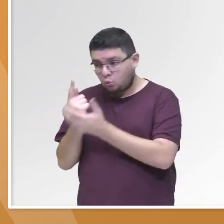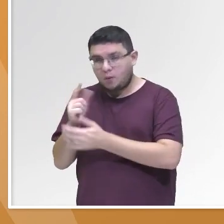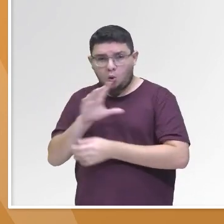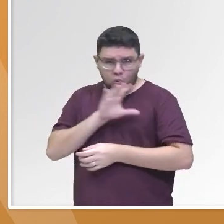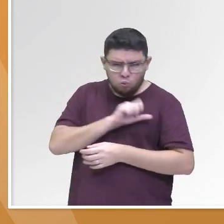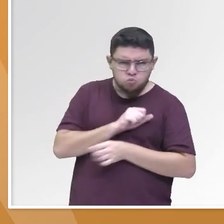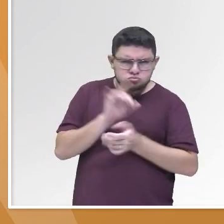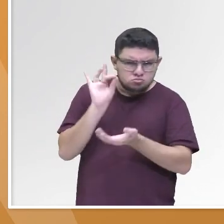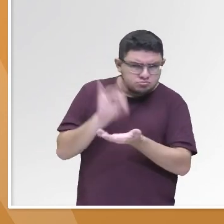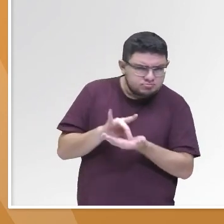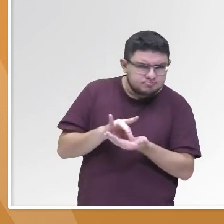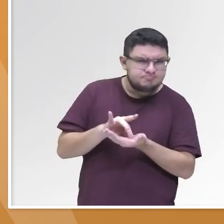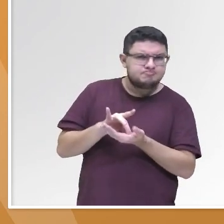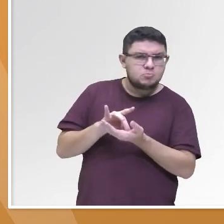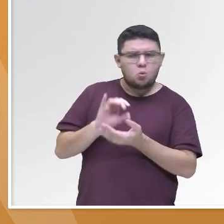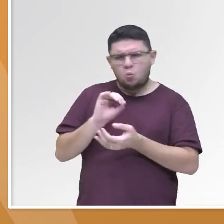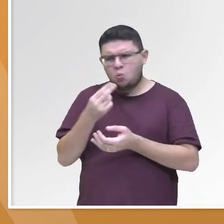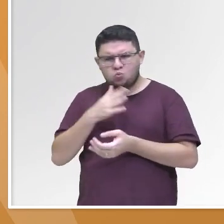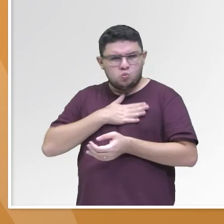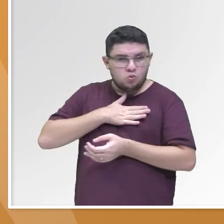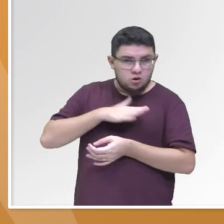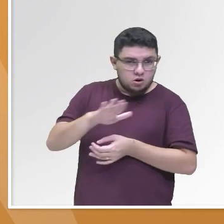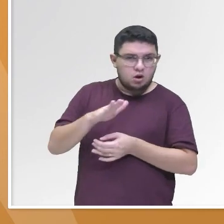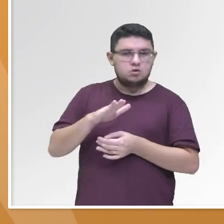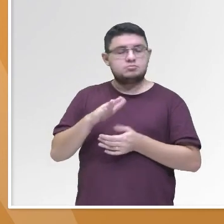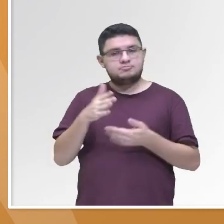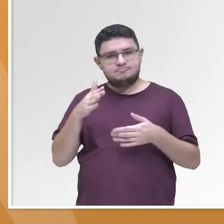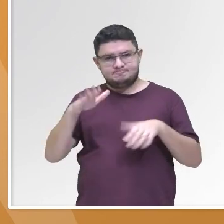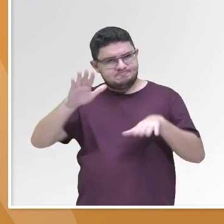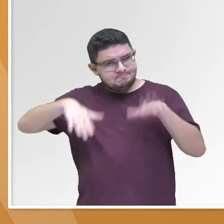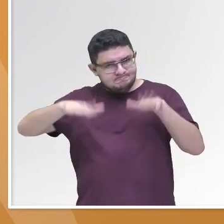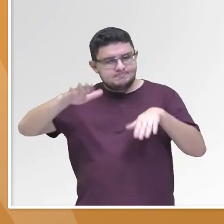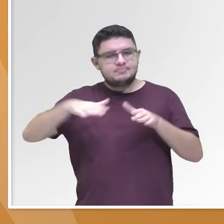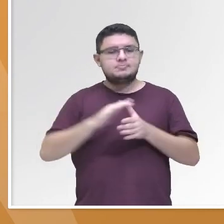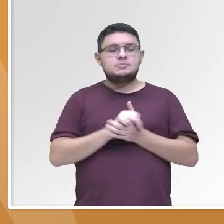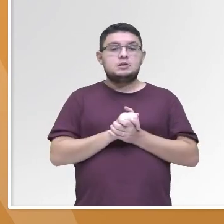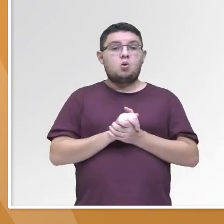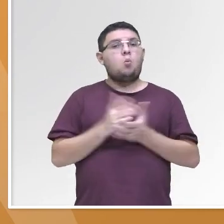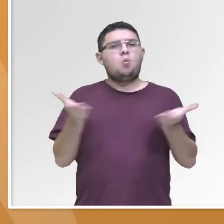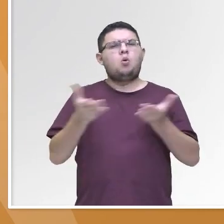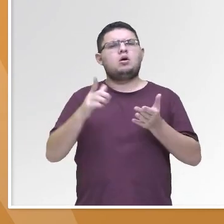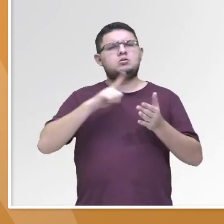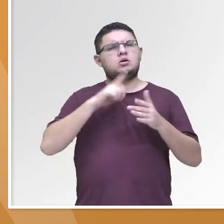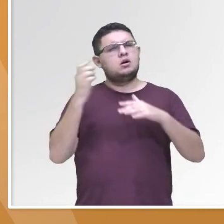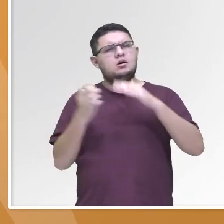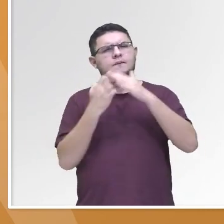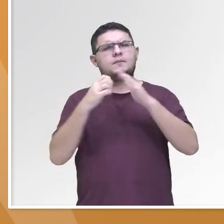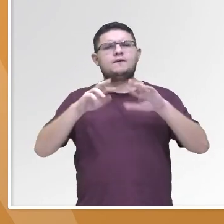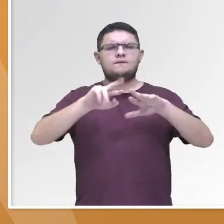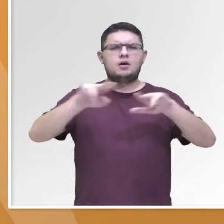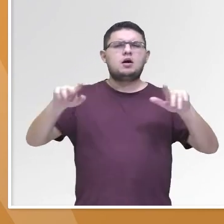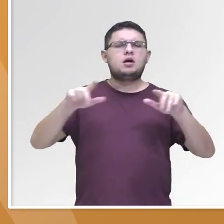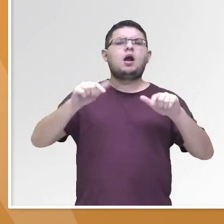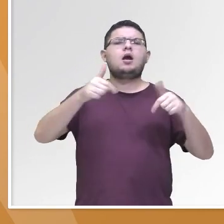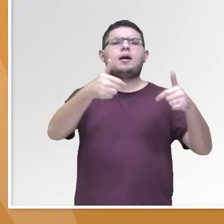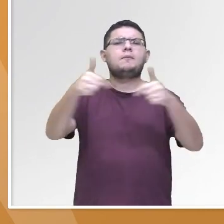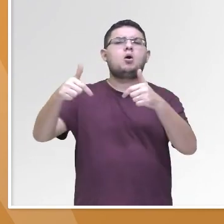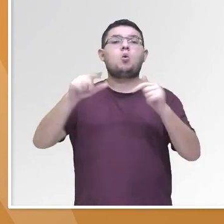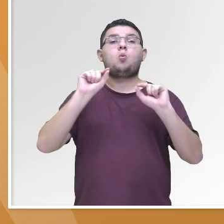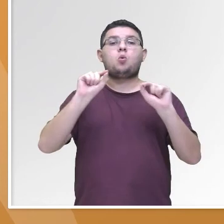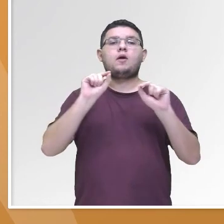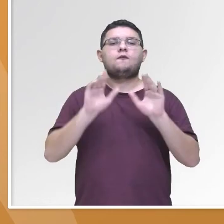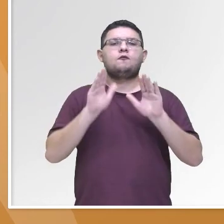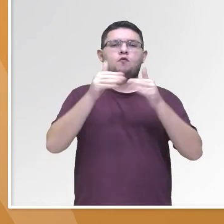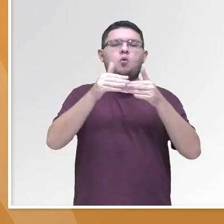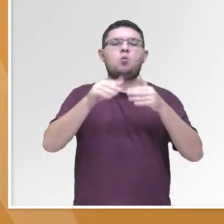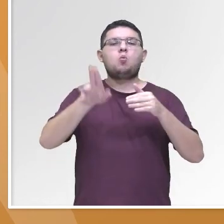algo que passou por essa reciclagem, né? E hoje a gente tem diversas empresas, né, que já trabalham aí com